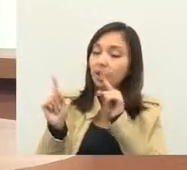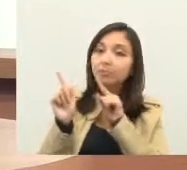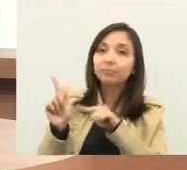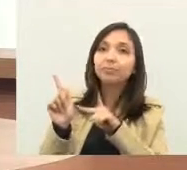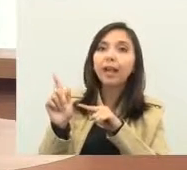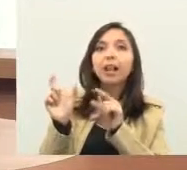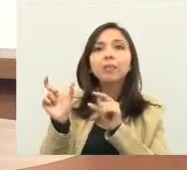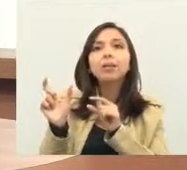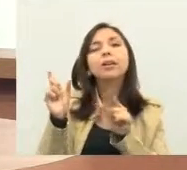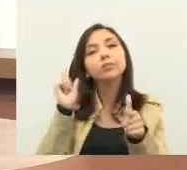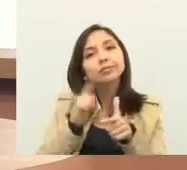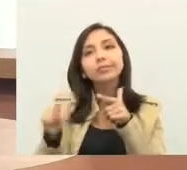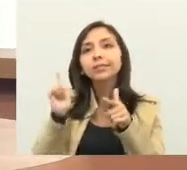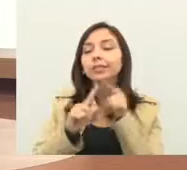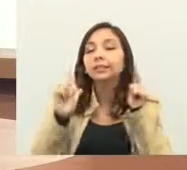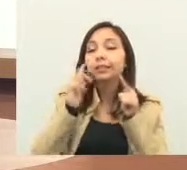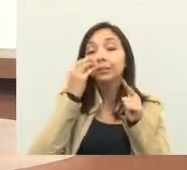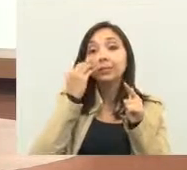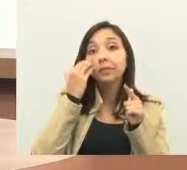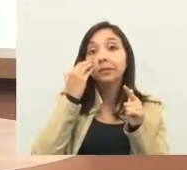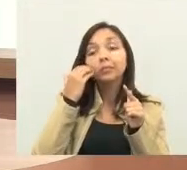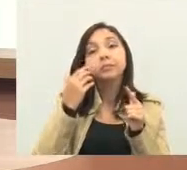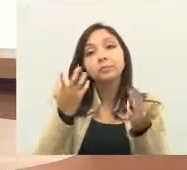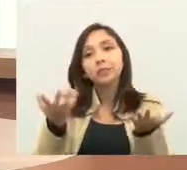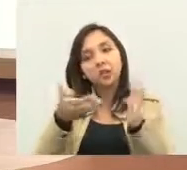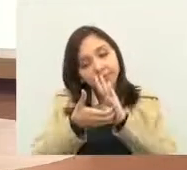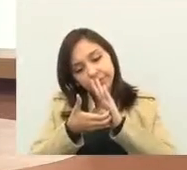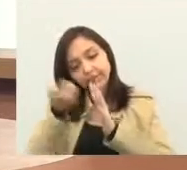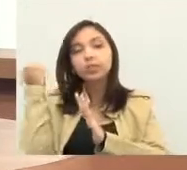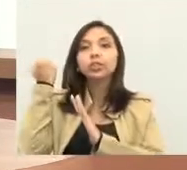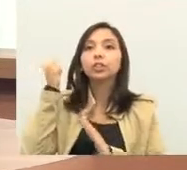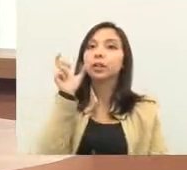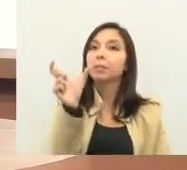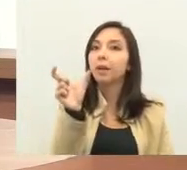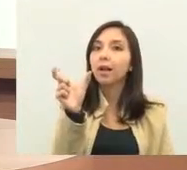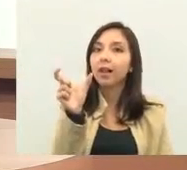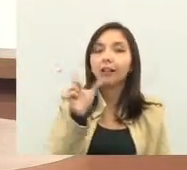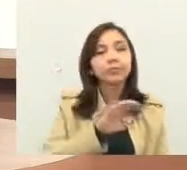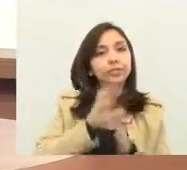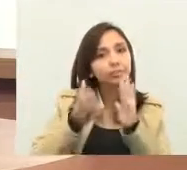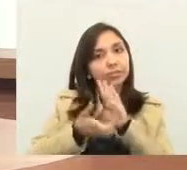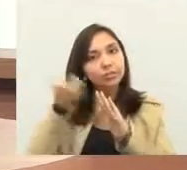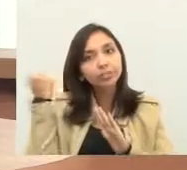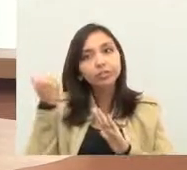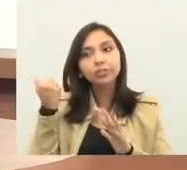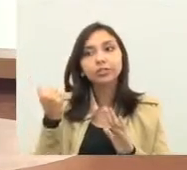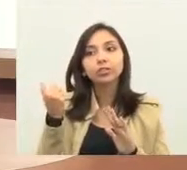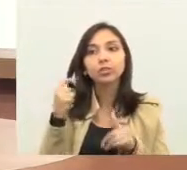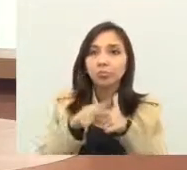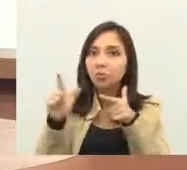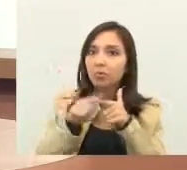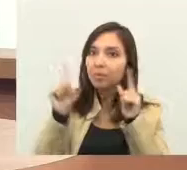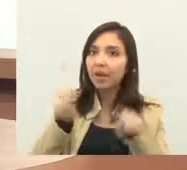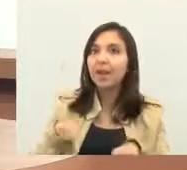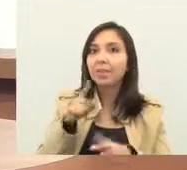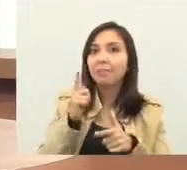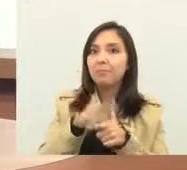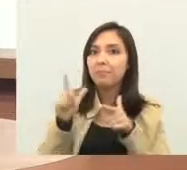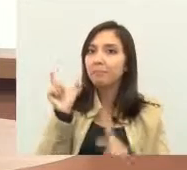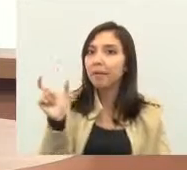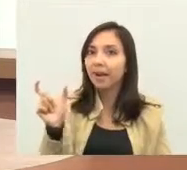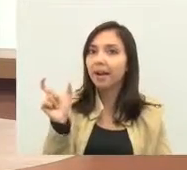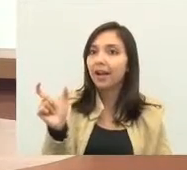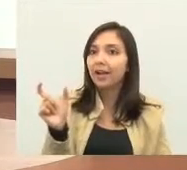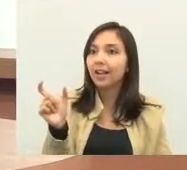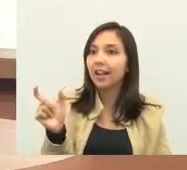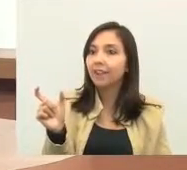sinônimo. Deve ter vários sinônimos para a palavra gênero. A gente tira essa palavra do Plano Municipal de Educação, que pelo jeito o problema é a palavra. Essa palavra está